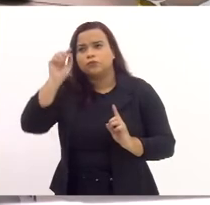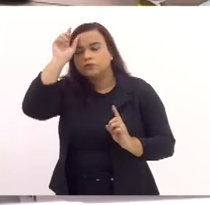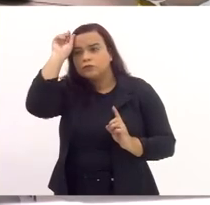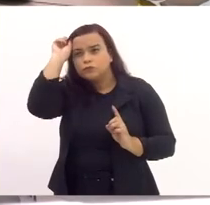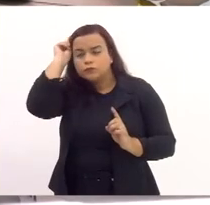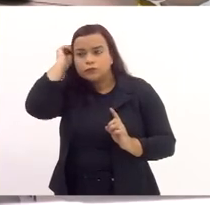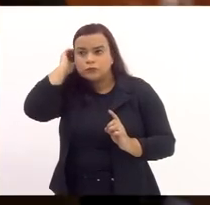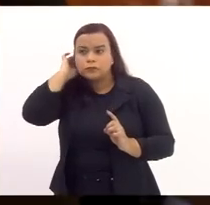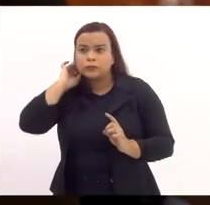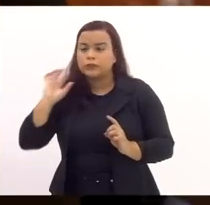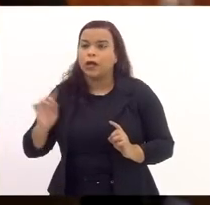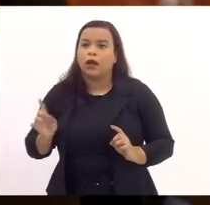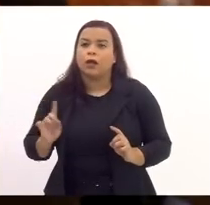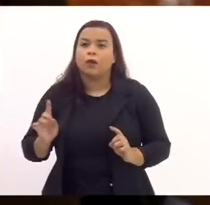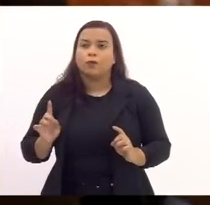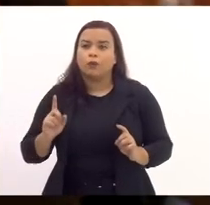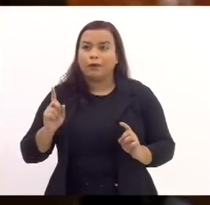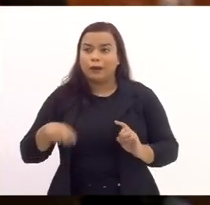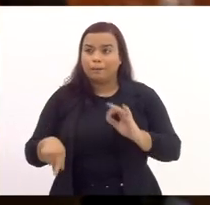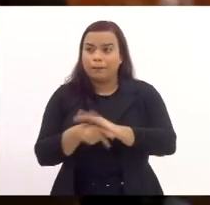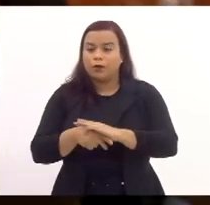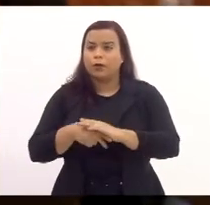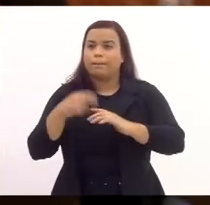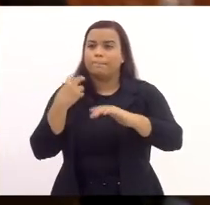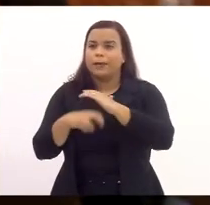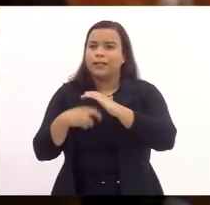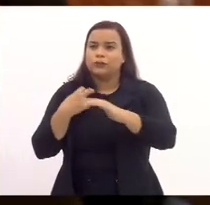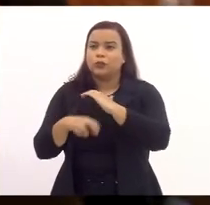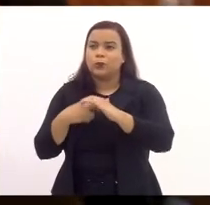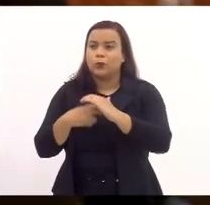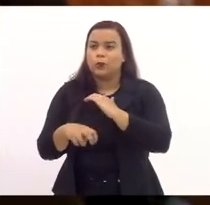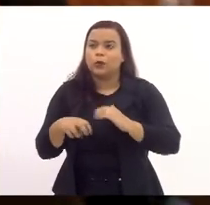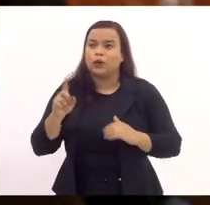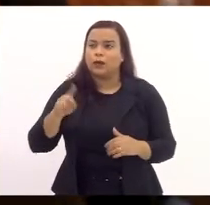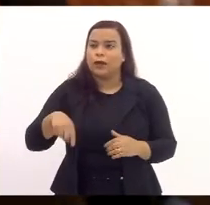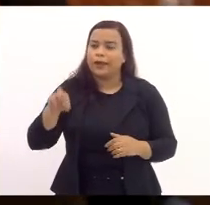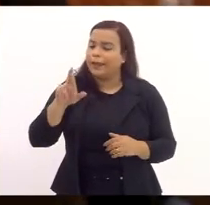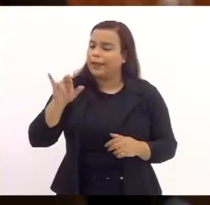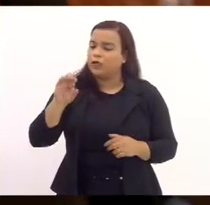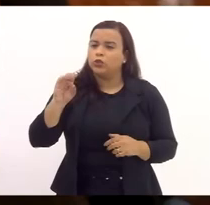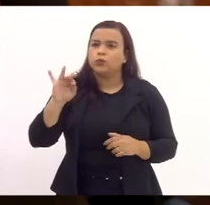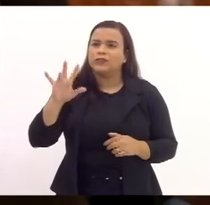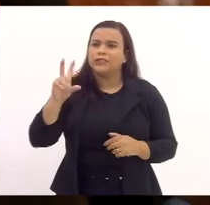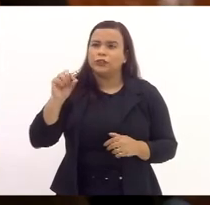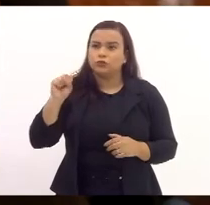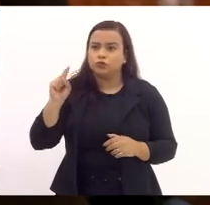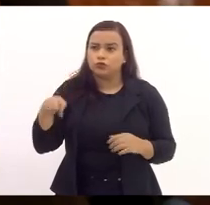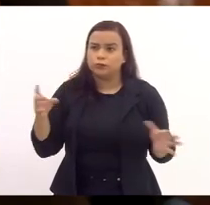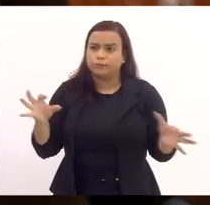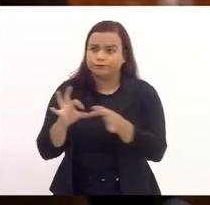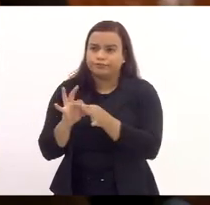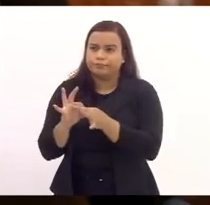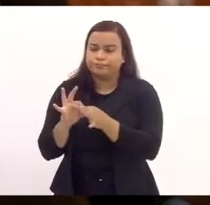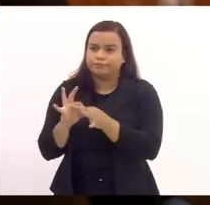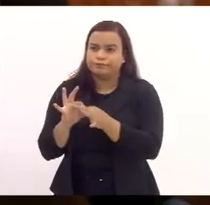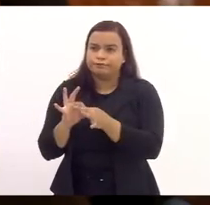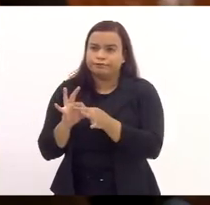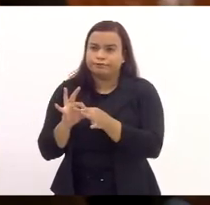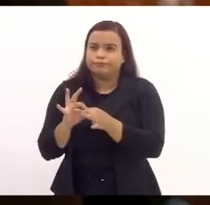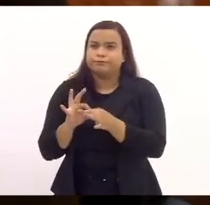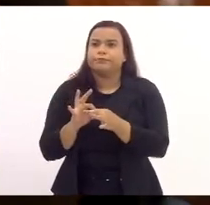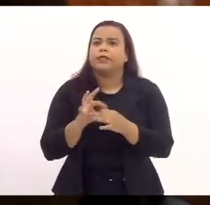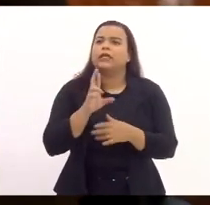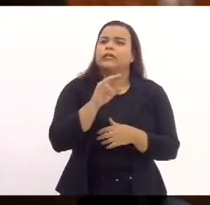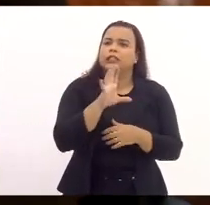são do metrô, né? A Rio Trilhos é no convênio, por como Rio Trilhos é metrô,